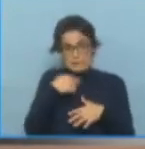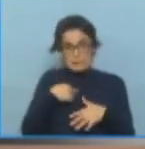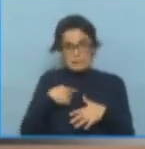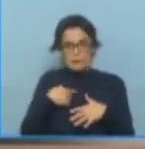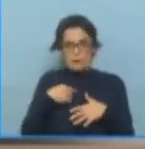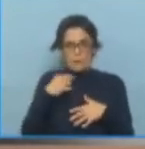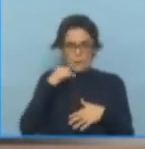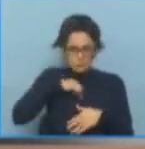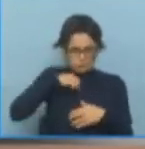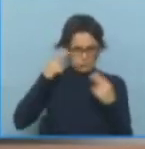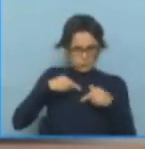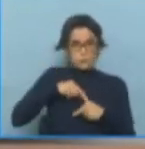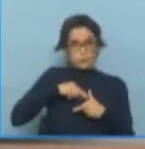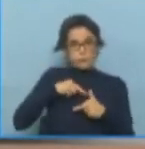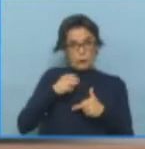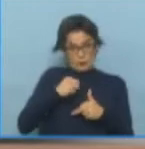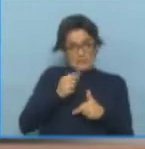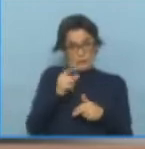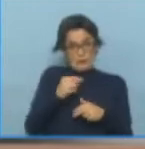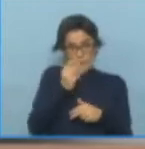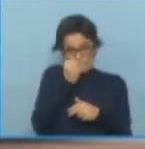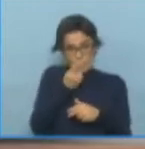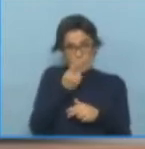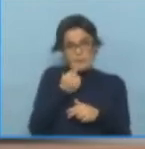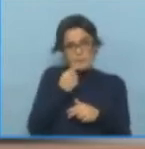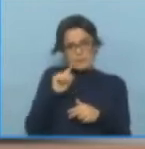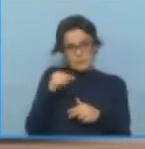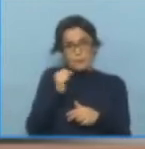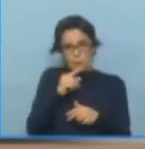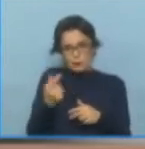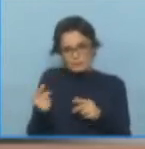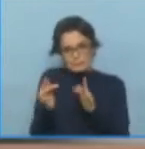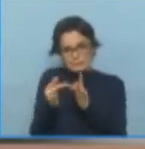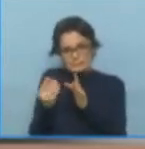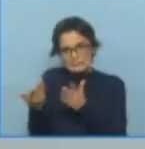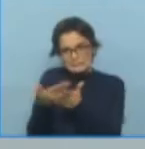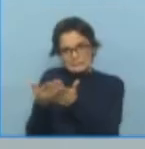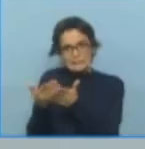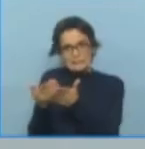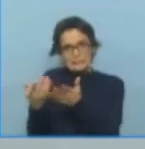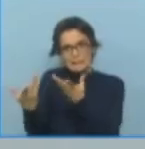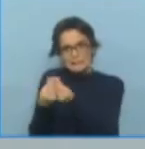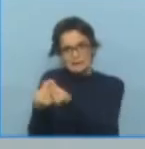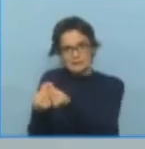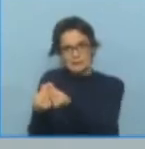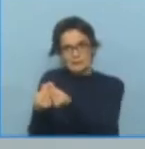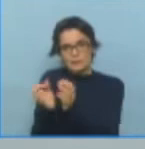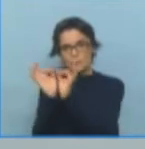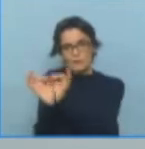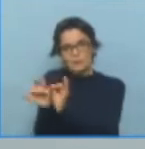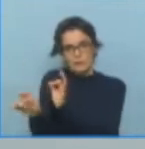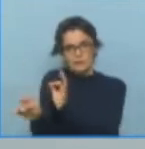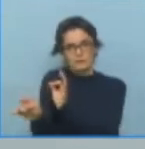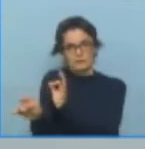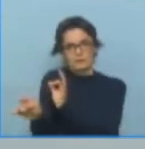mais humanos a mim. E dá-me, no fundo, a sensação que eu tenho de cuidar o meu irmão, para ser cuidado também, não